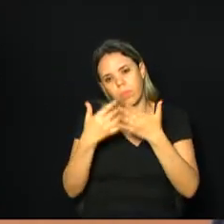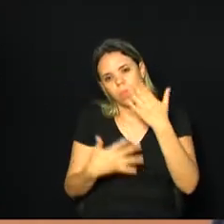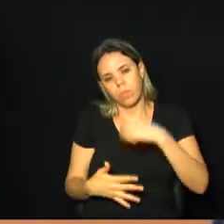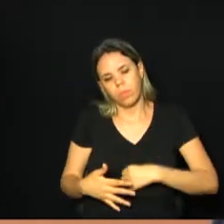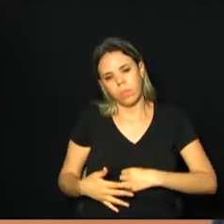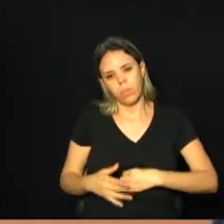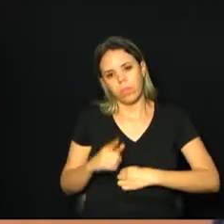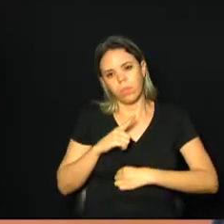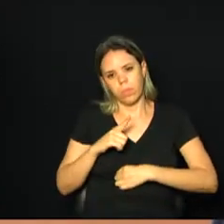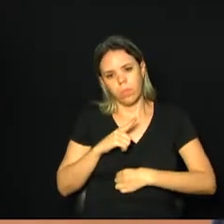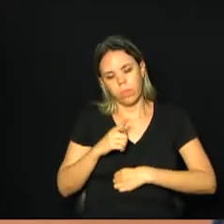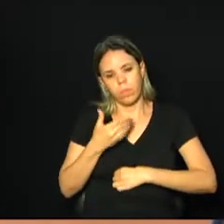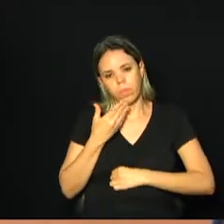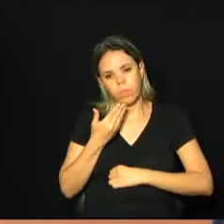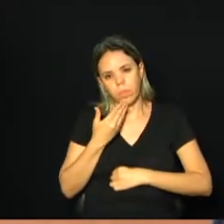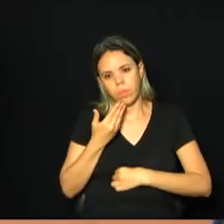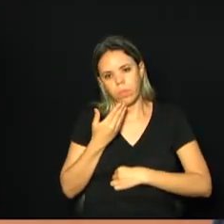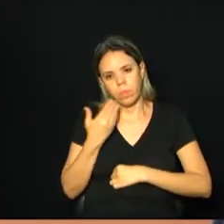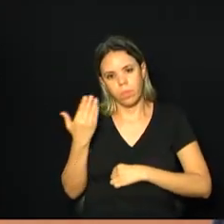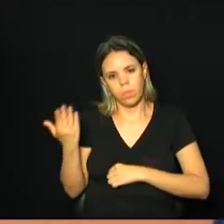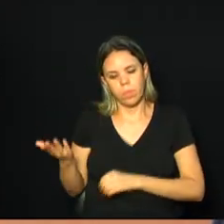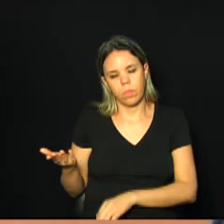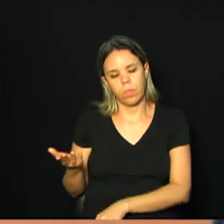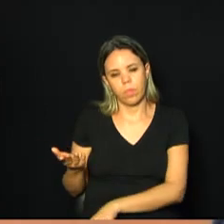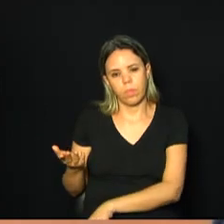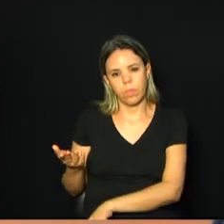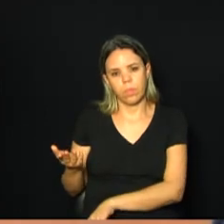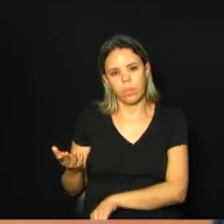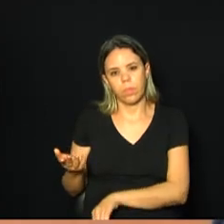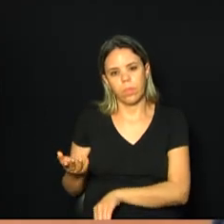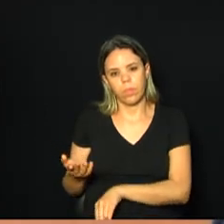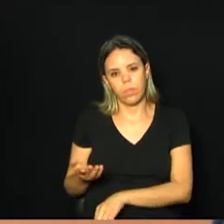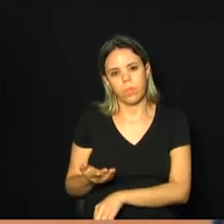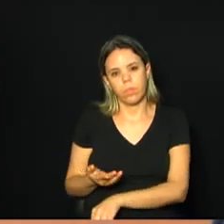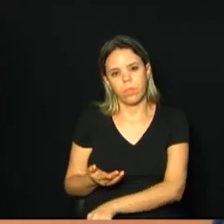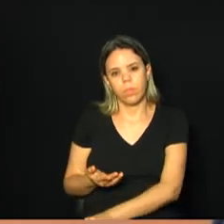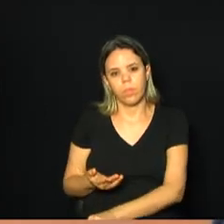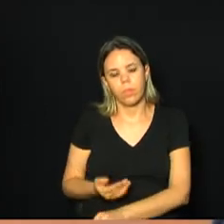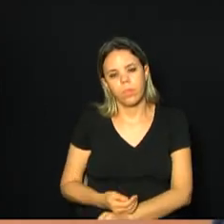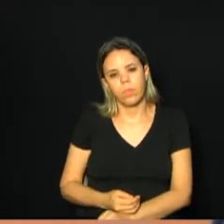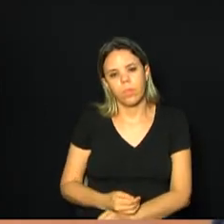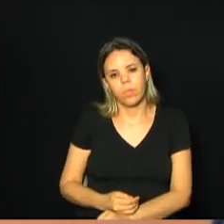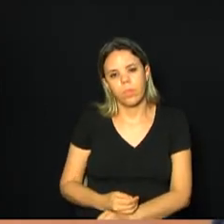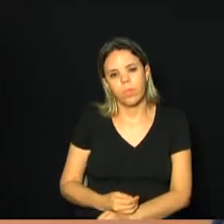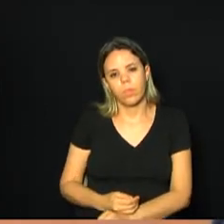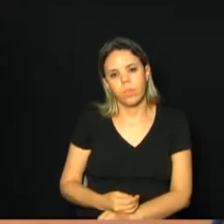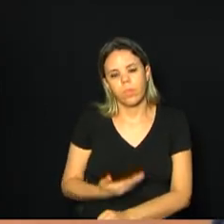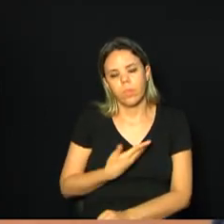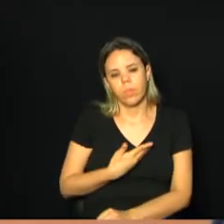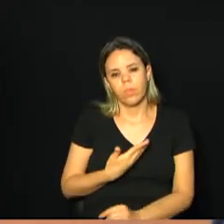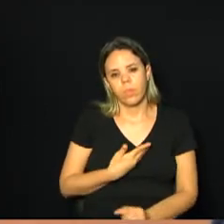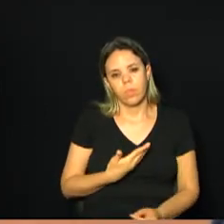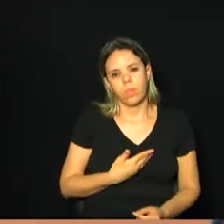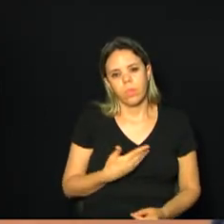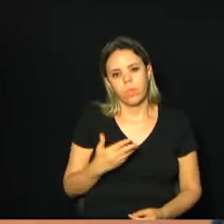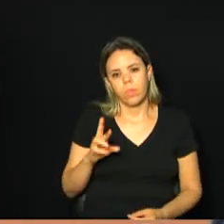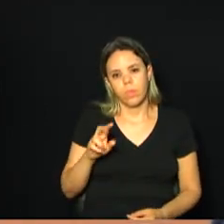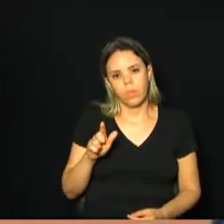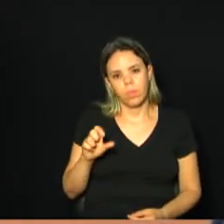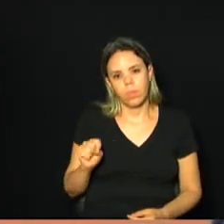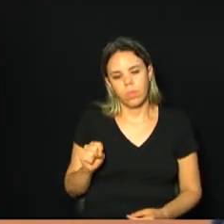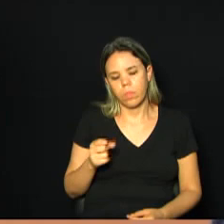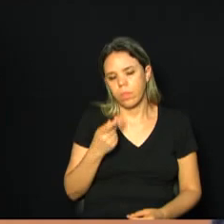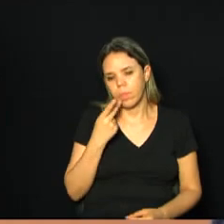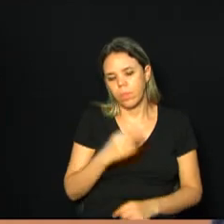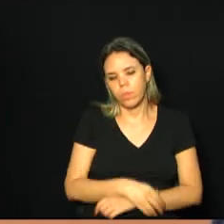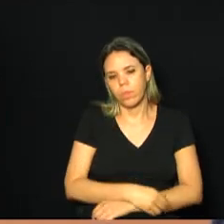Nós temos essa facilidade de puxar, entendeu? E como o nosso amigo ali, o Regis disse,